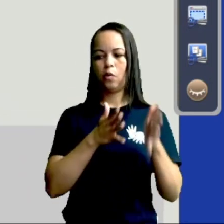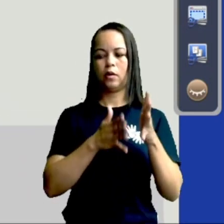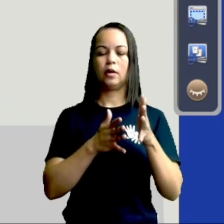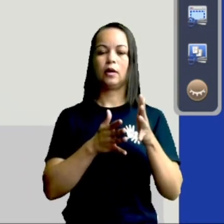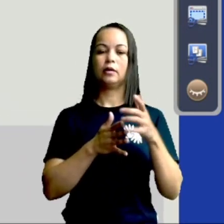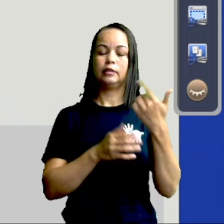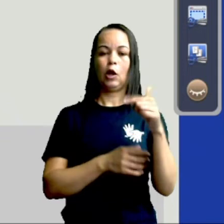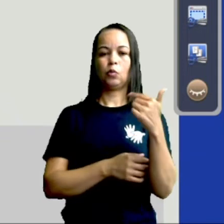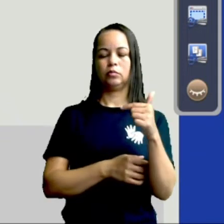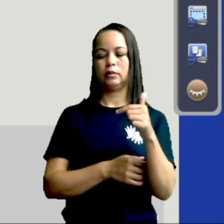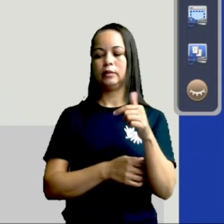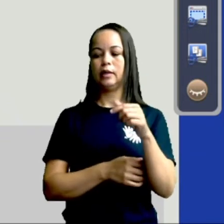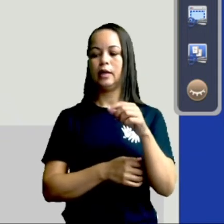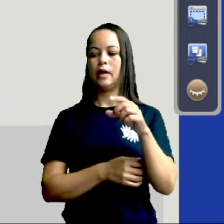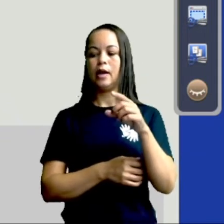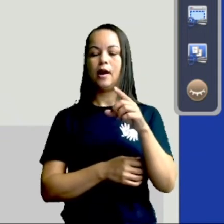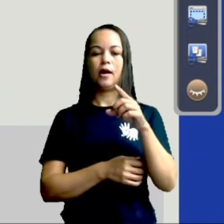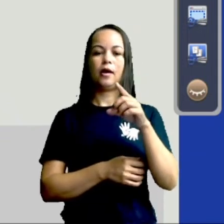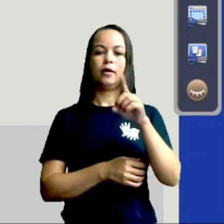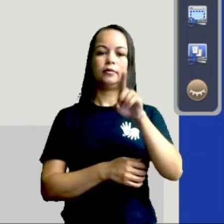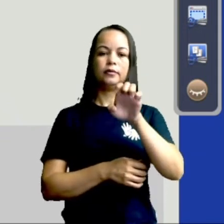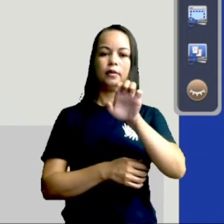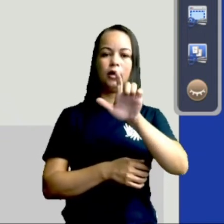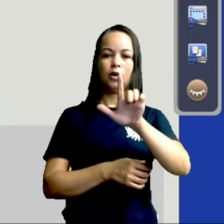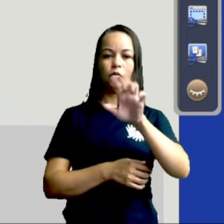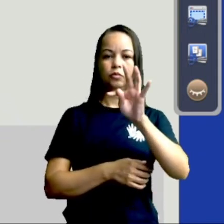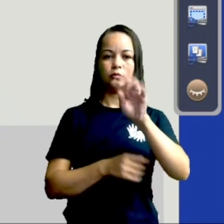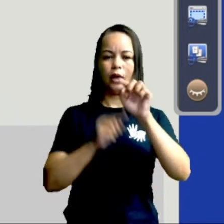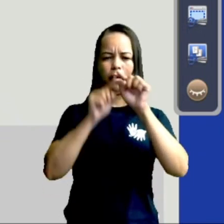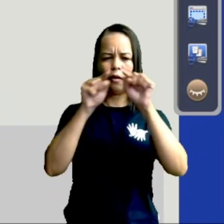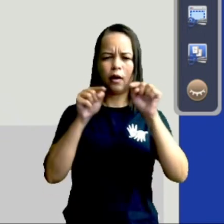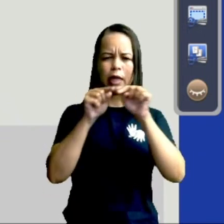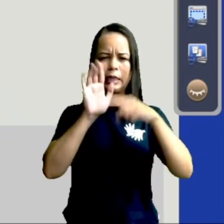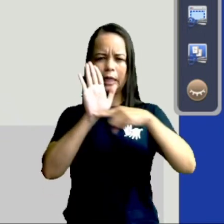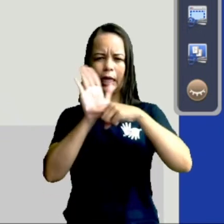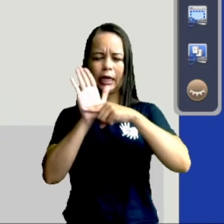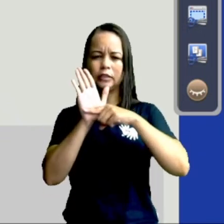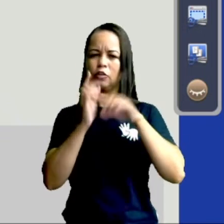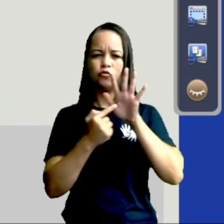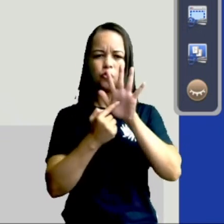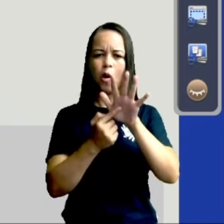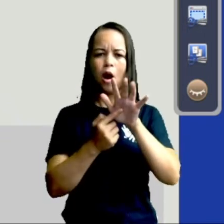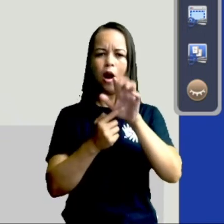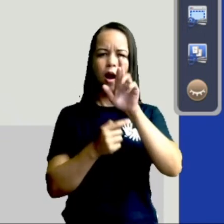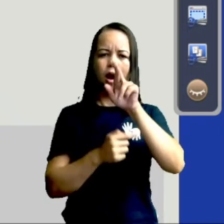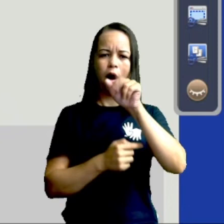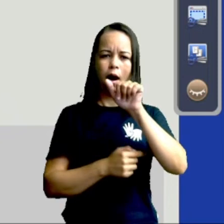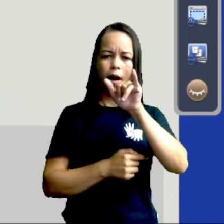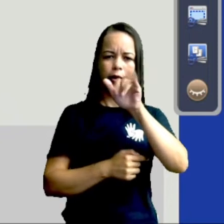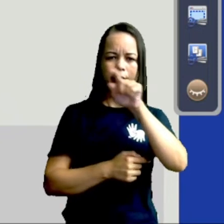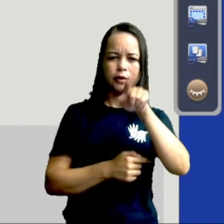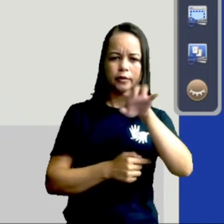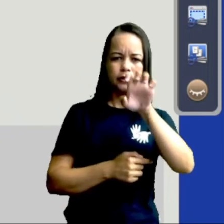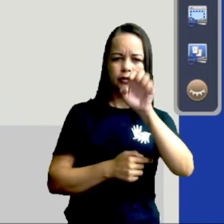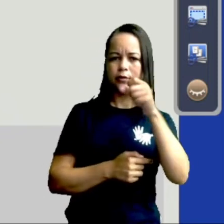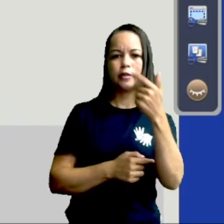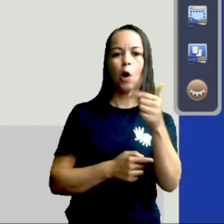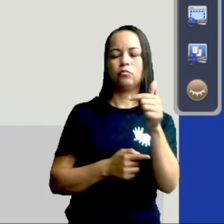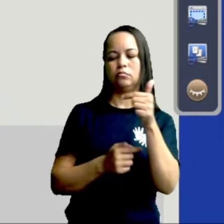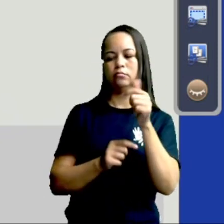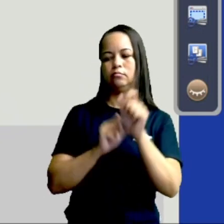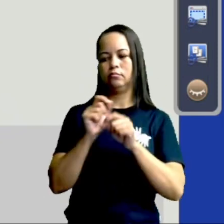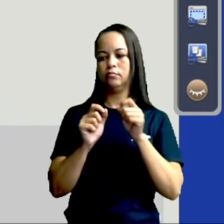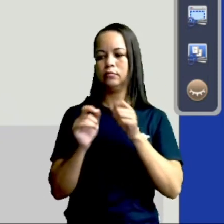Delta negativo não tem raiz. Por que não? Porque o valor de delta, gente, aparece aqui, ó, dentro de uma